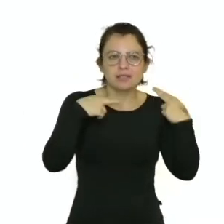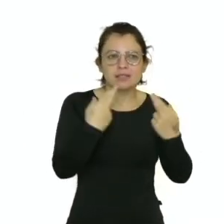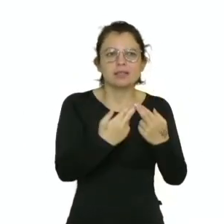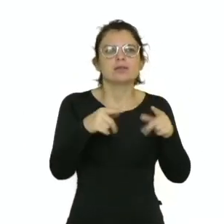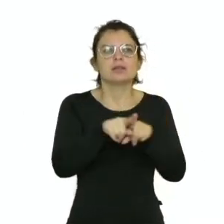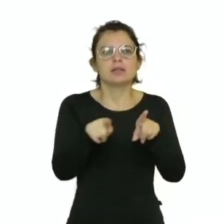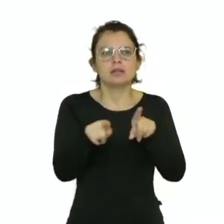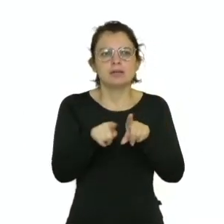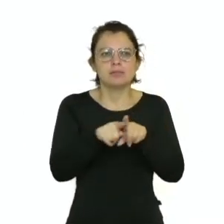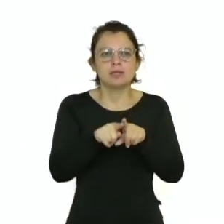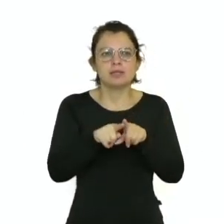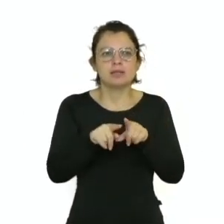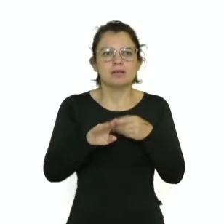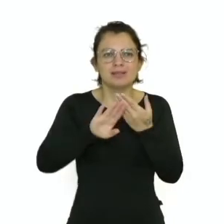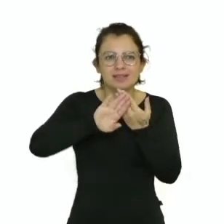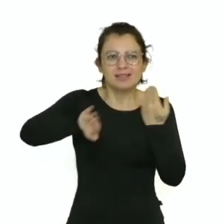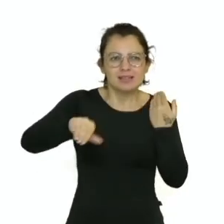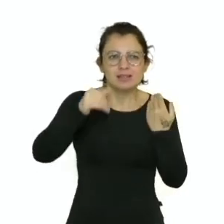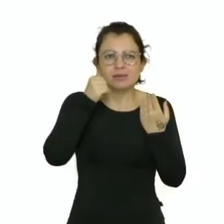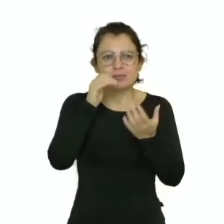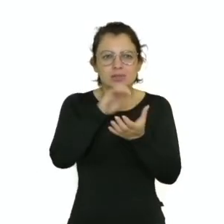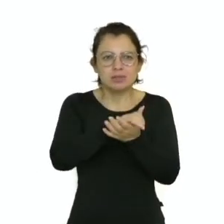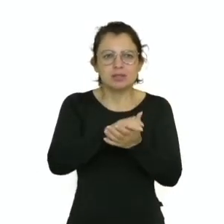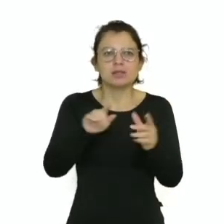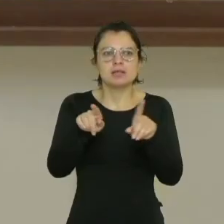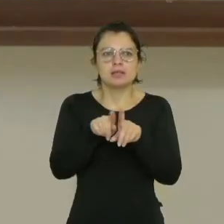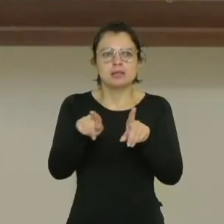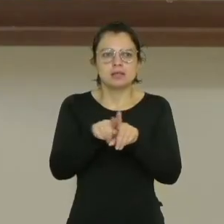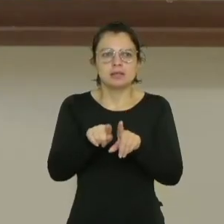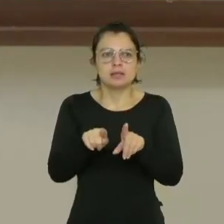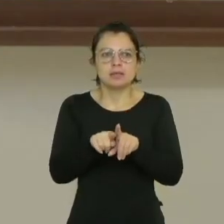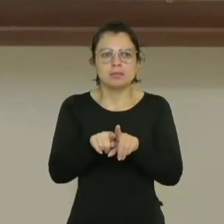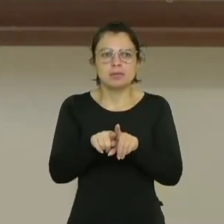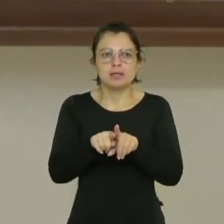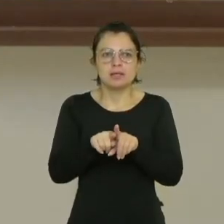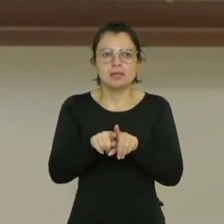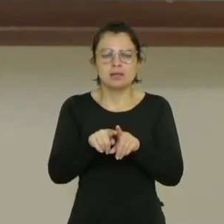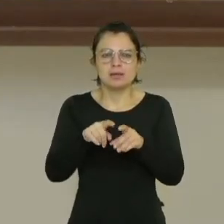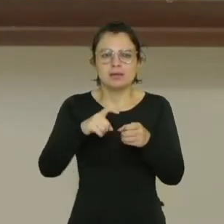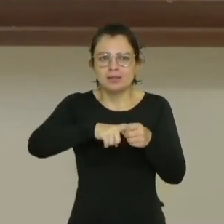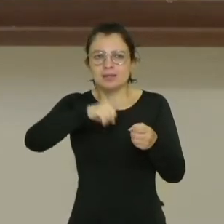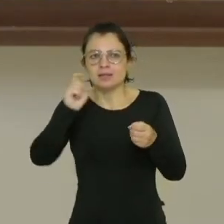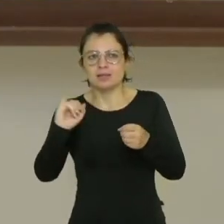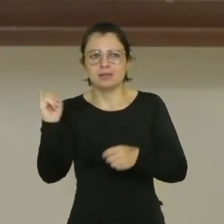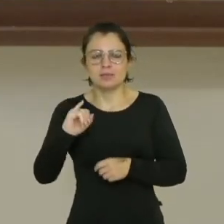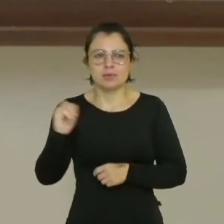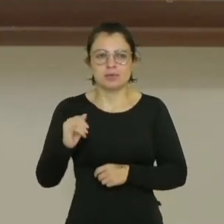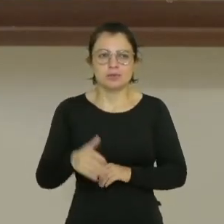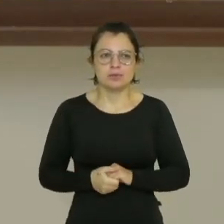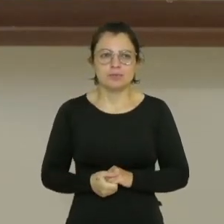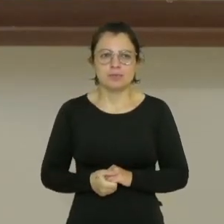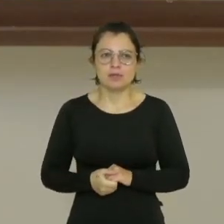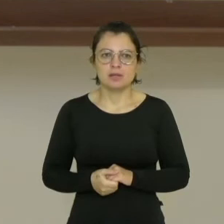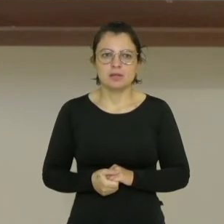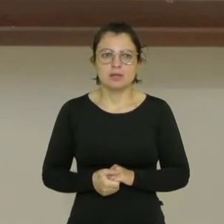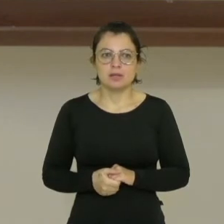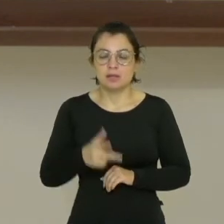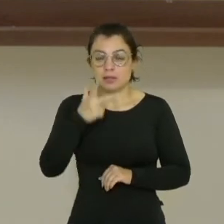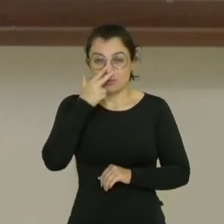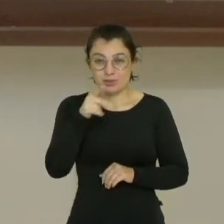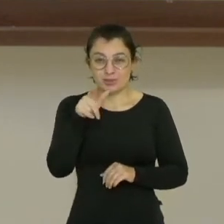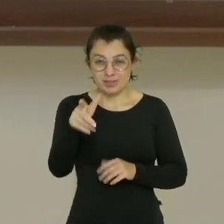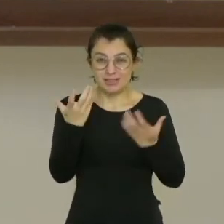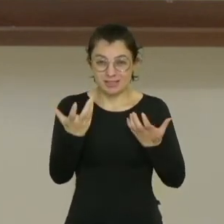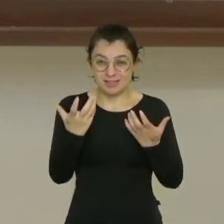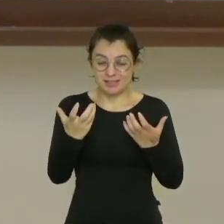e divorciar-se da sua esposa Catarina de Aragão. Talvez o motivo mais relevante. Por quê? Porque ele